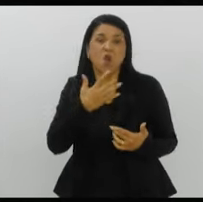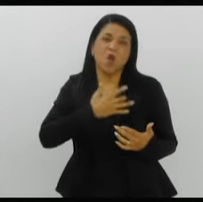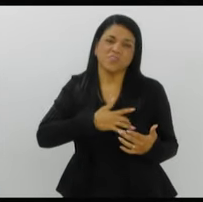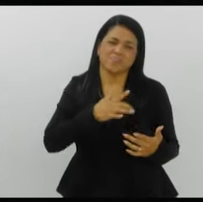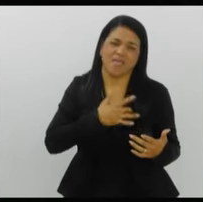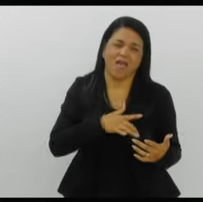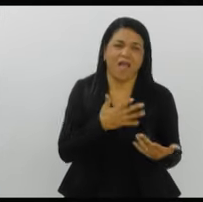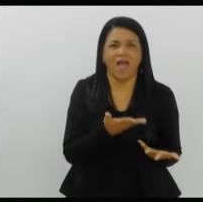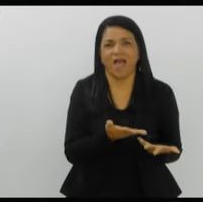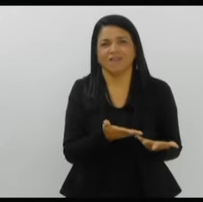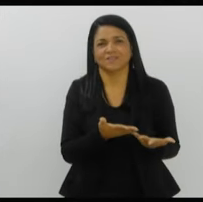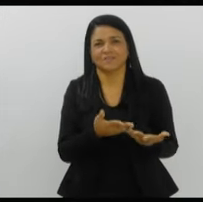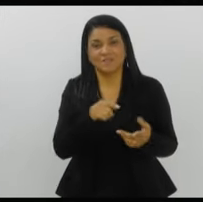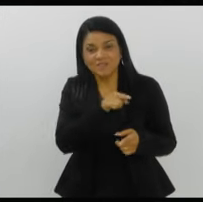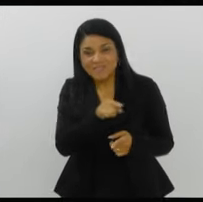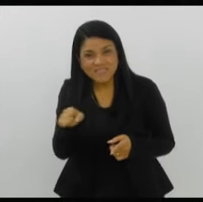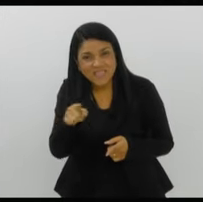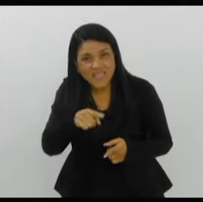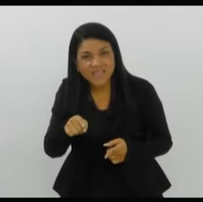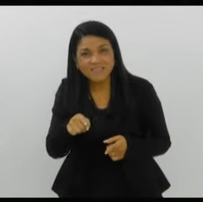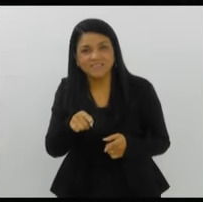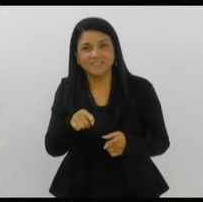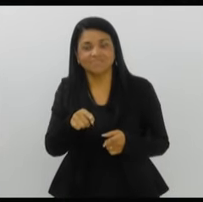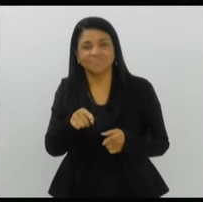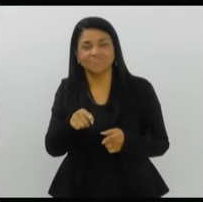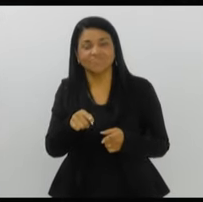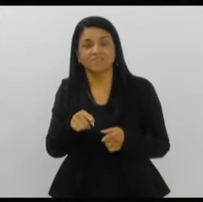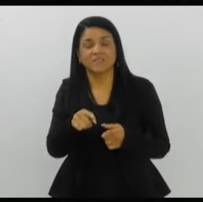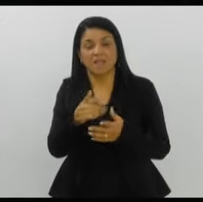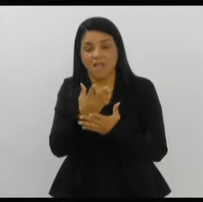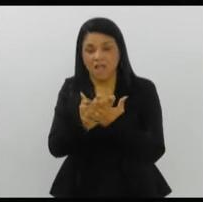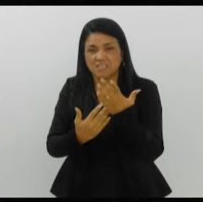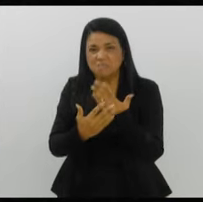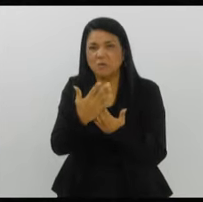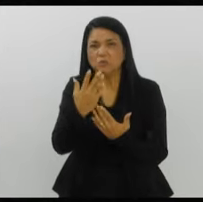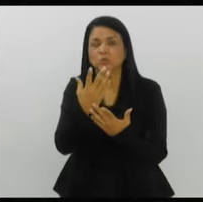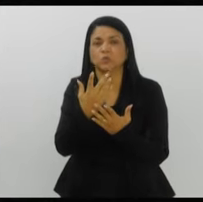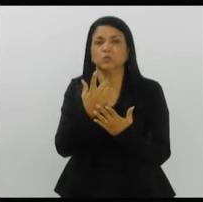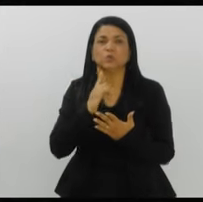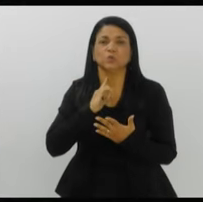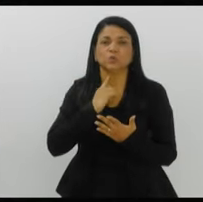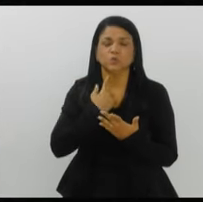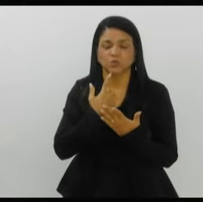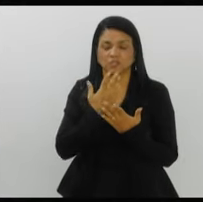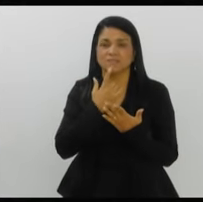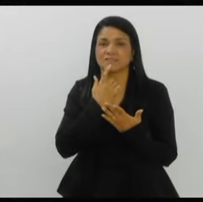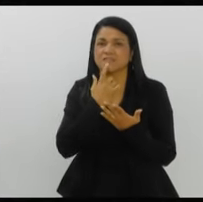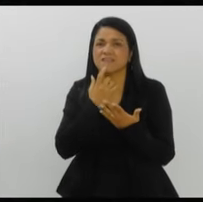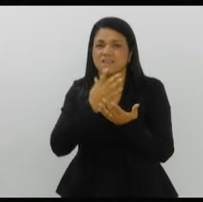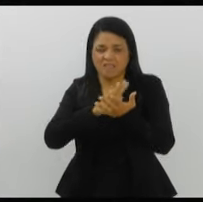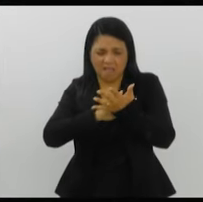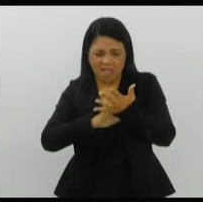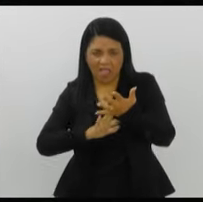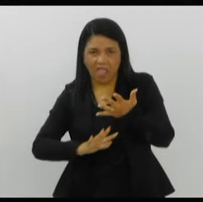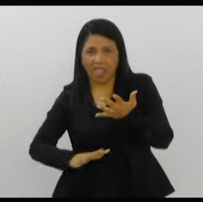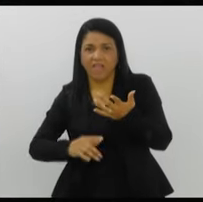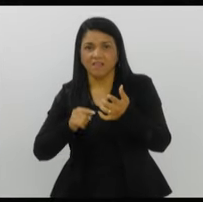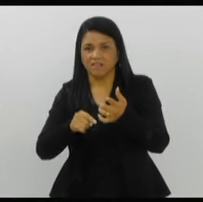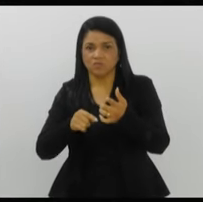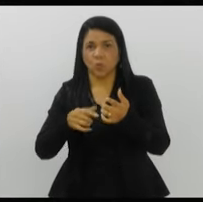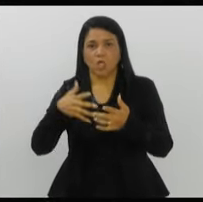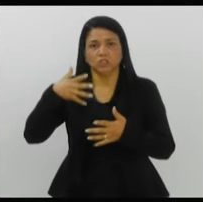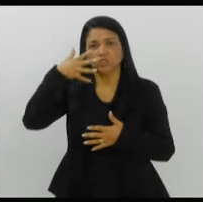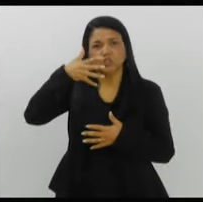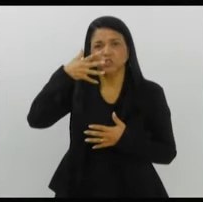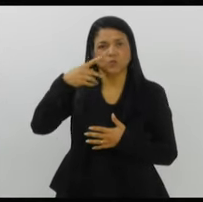eles que sustentam, são eles é que têm as mãos sujas de sangue. Isso aqui não é um discurso político,